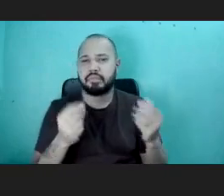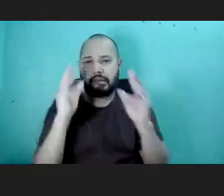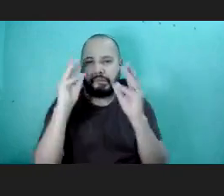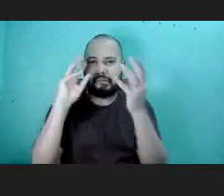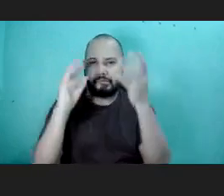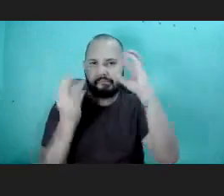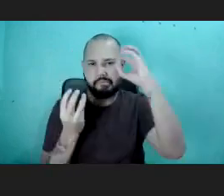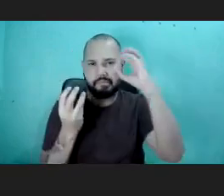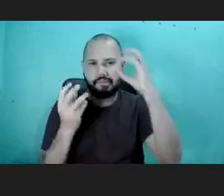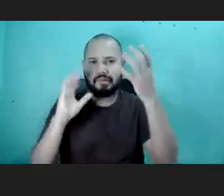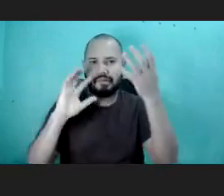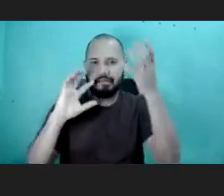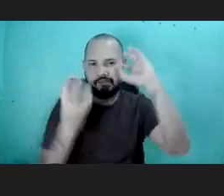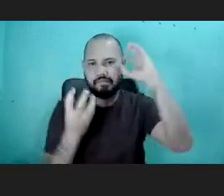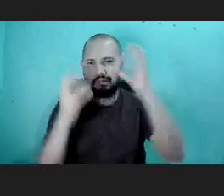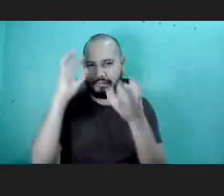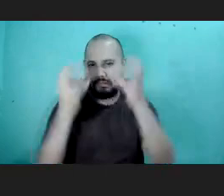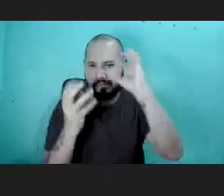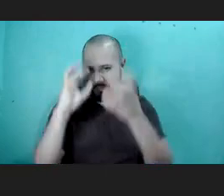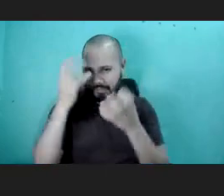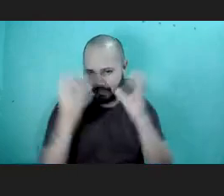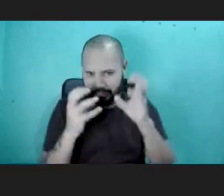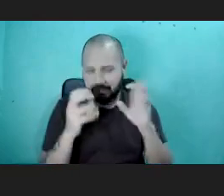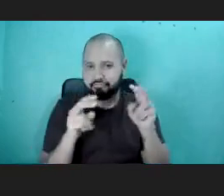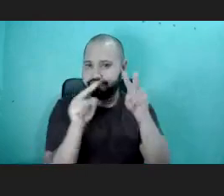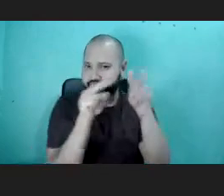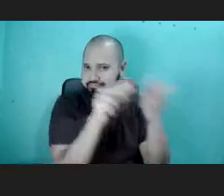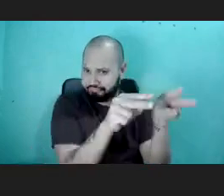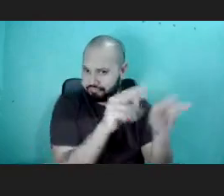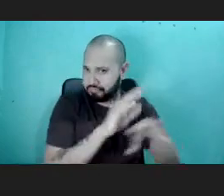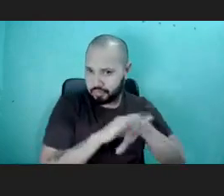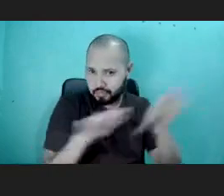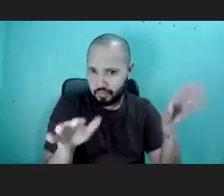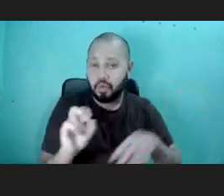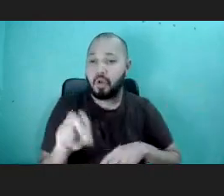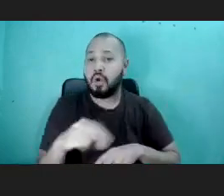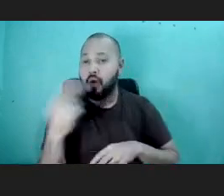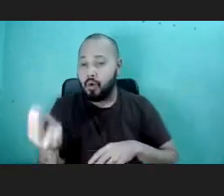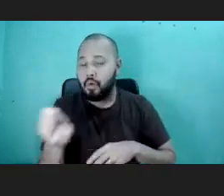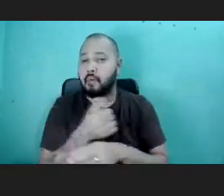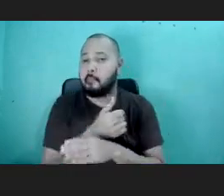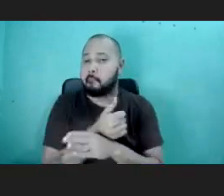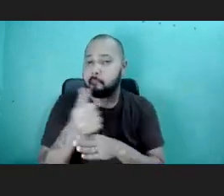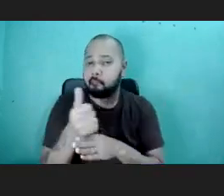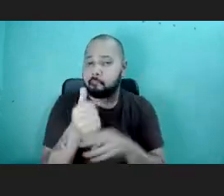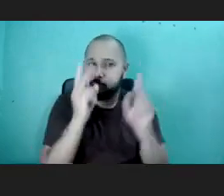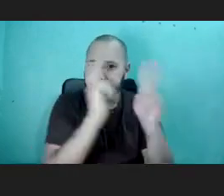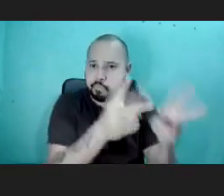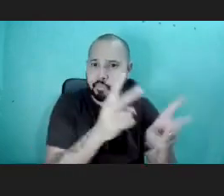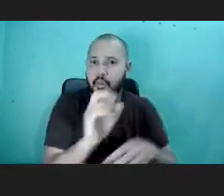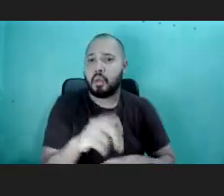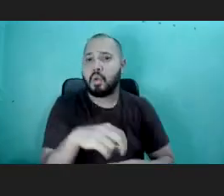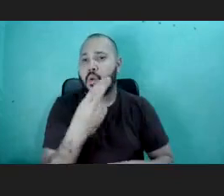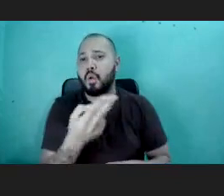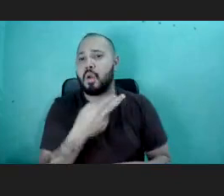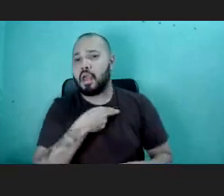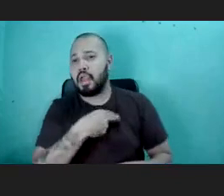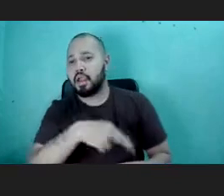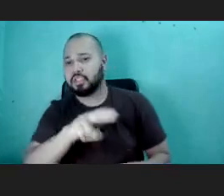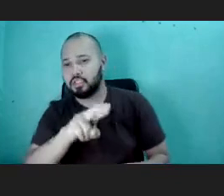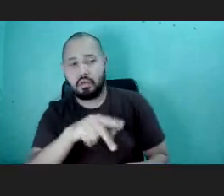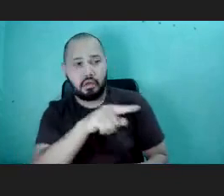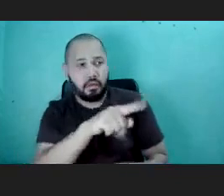nessa perspectiva moralista, né, ou como uma perspectiva religiosa da questão da